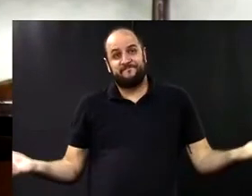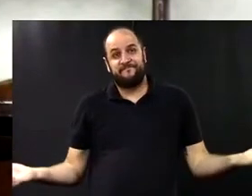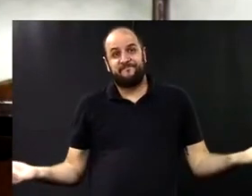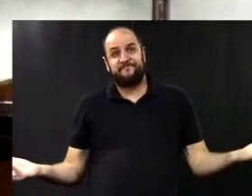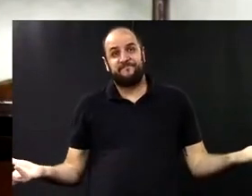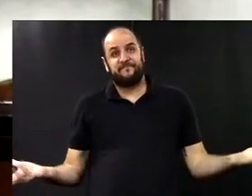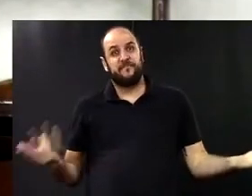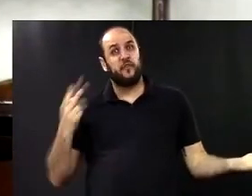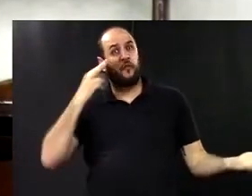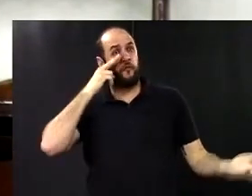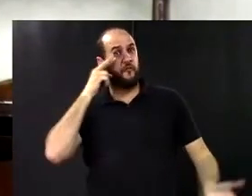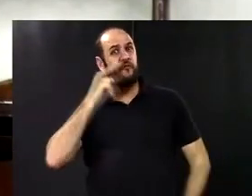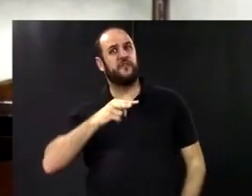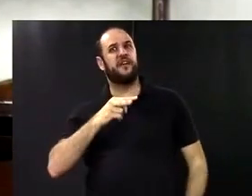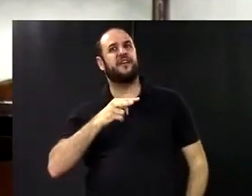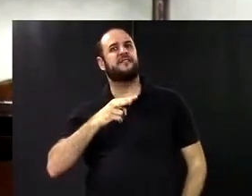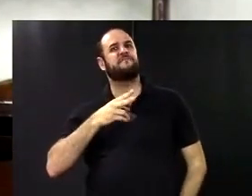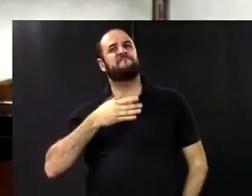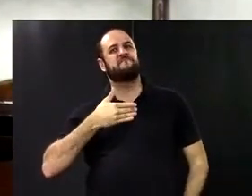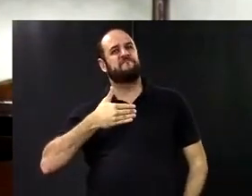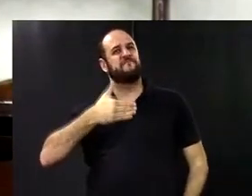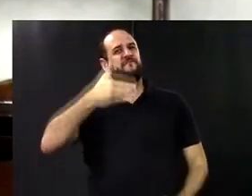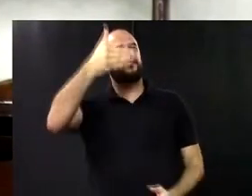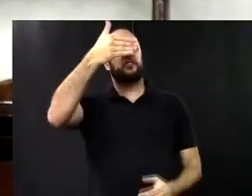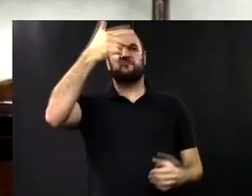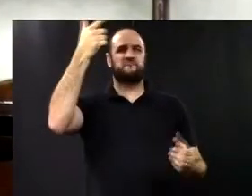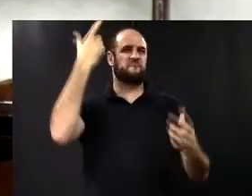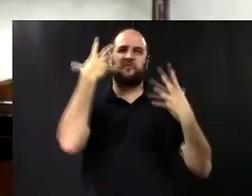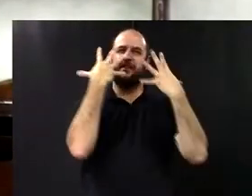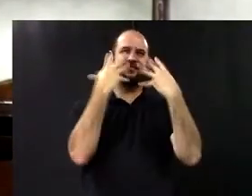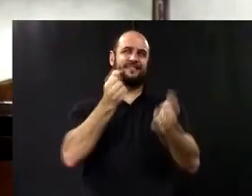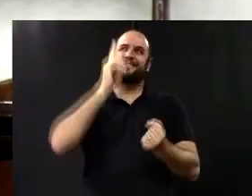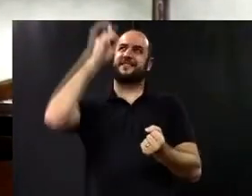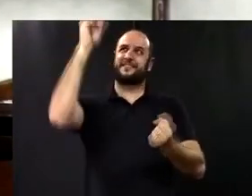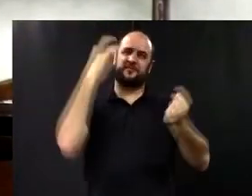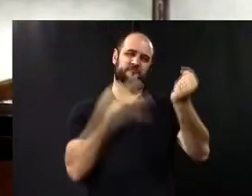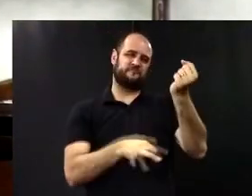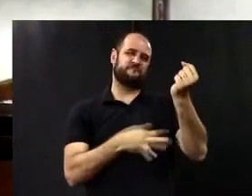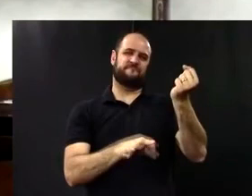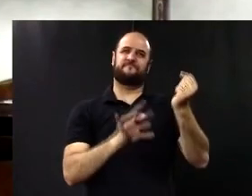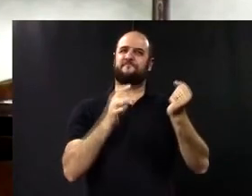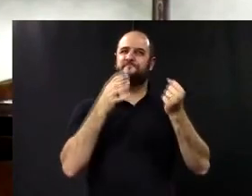logo não aceitará também a correção de Deus.